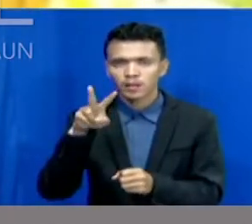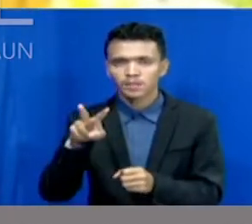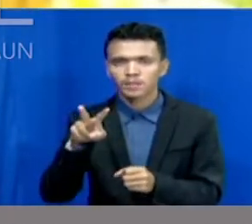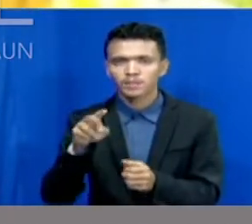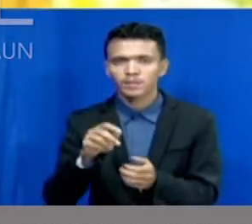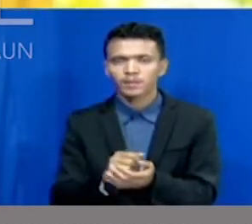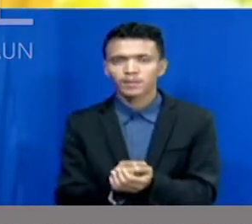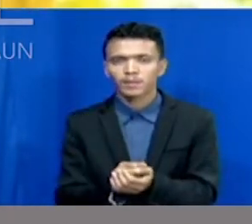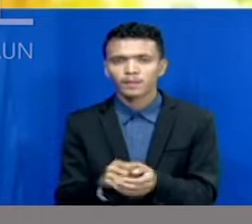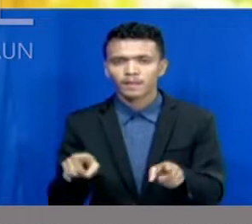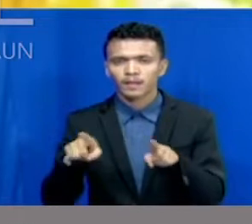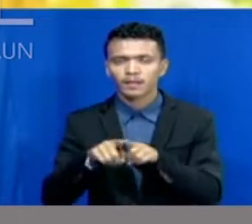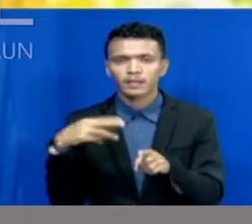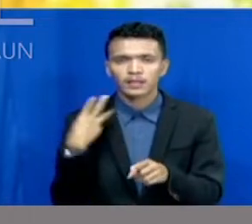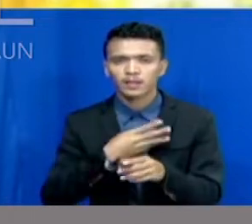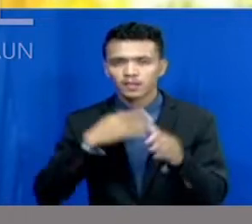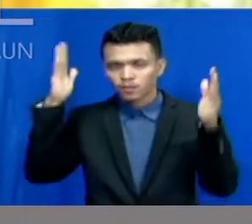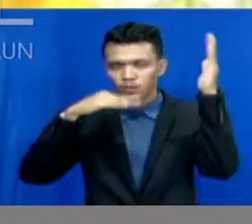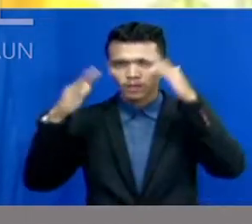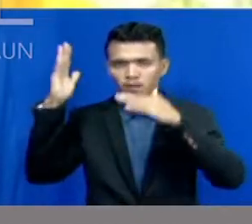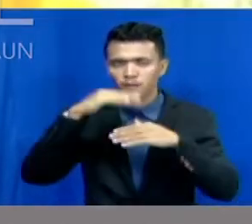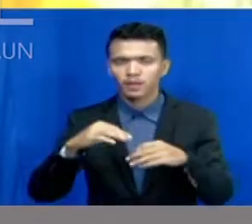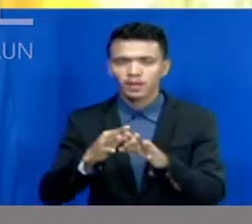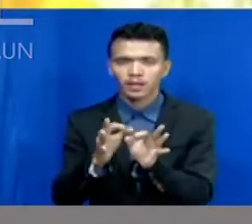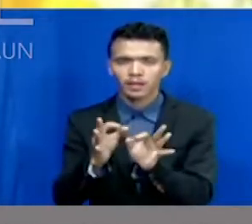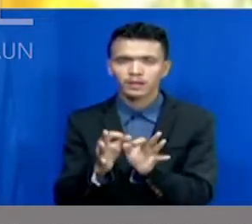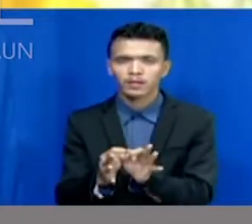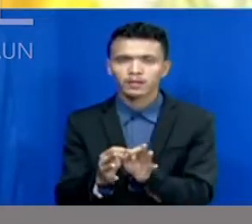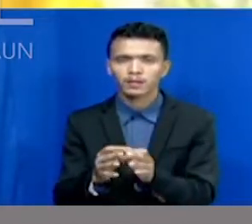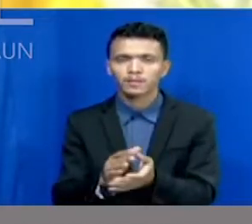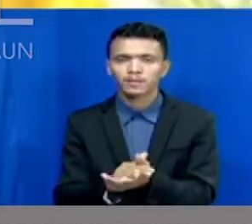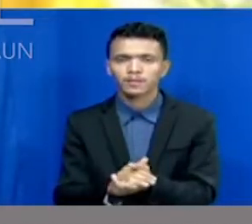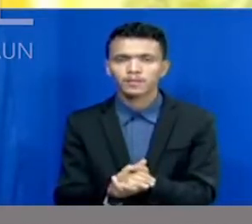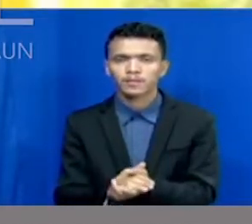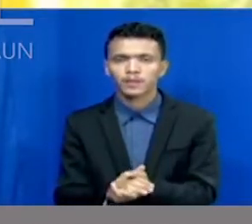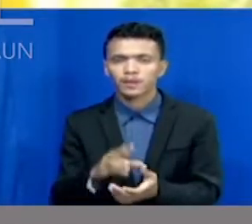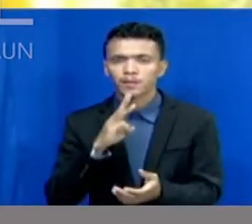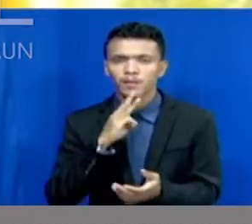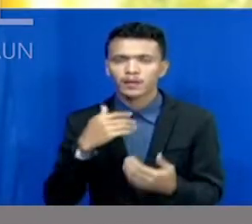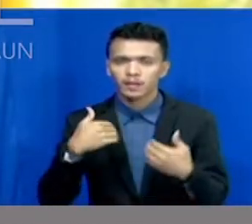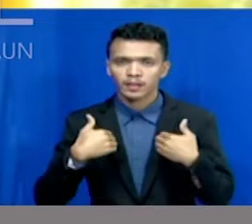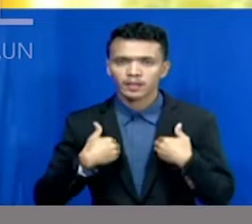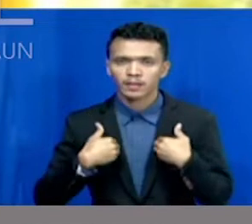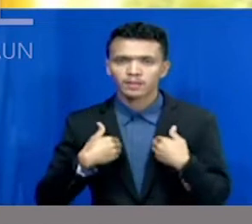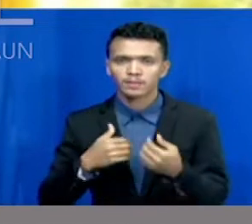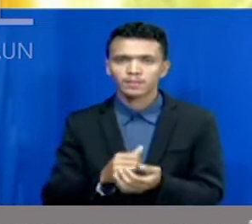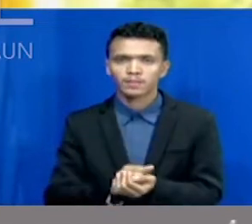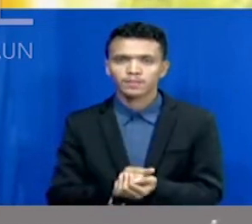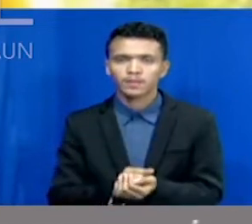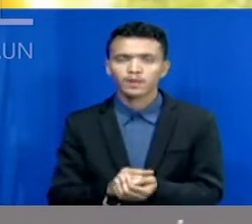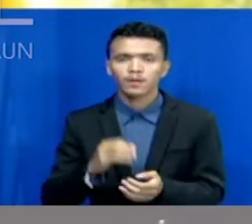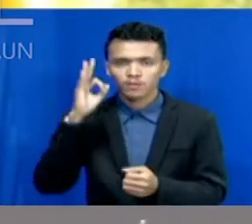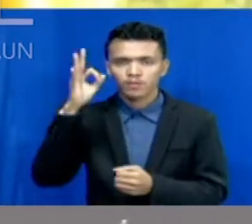detecta que tá, tem problema e resistão. Deve ver bem, não é dia que estou na. Está aqui a clínico. Mas